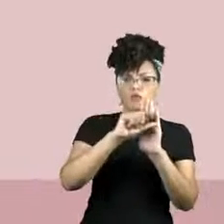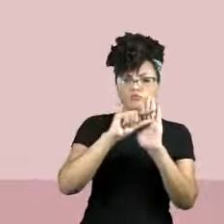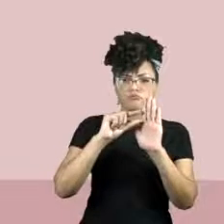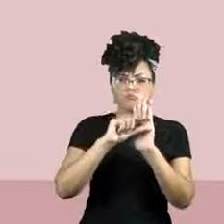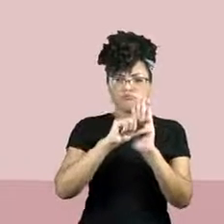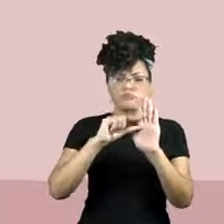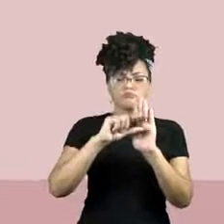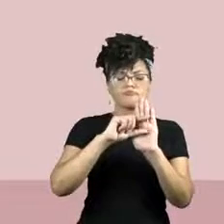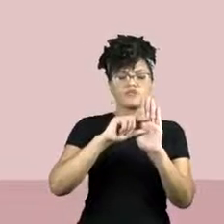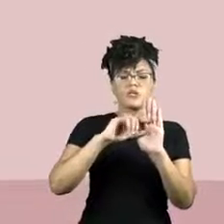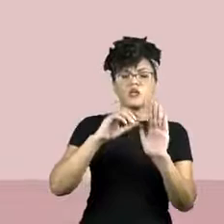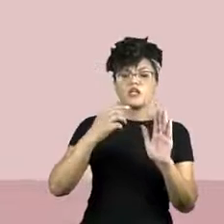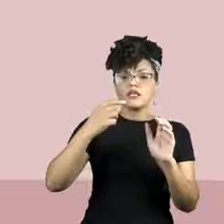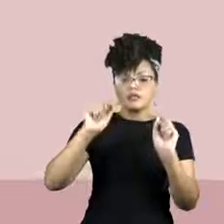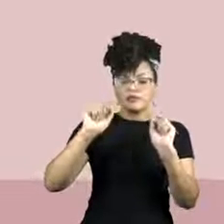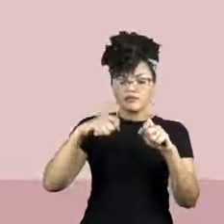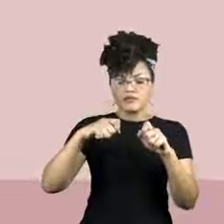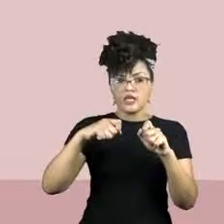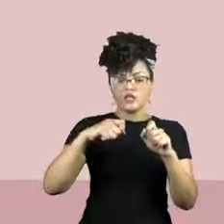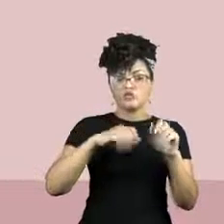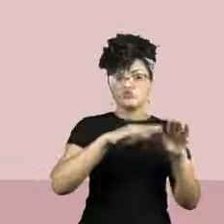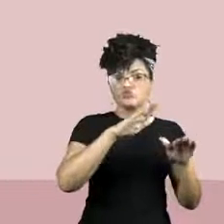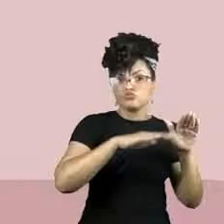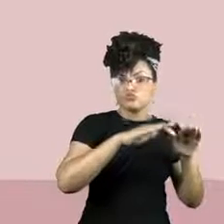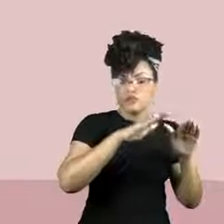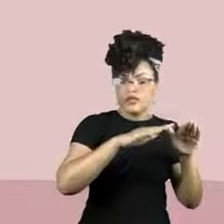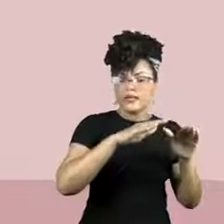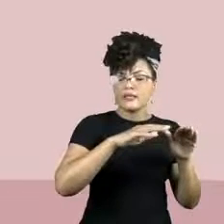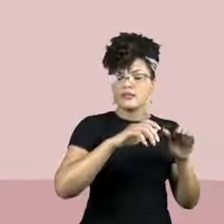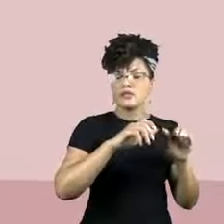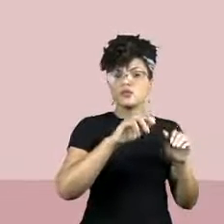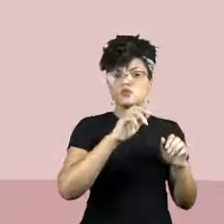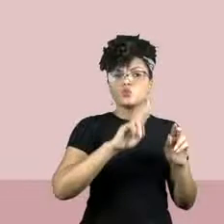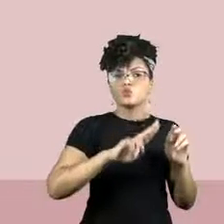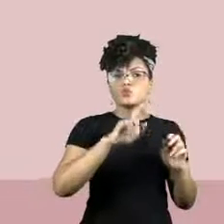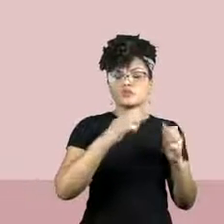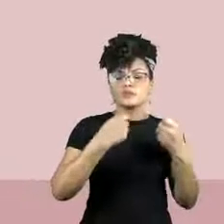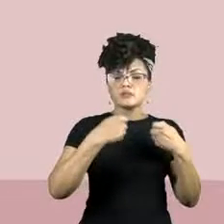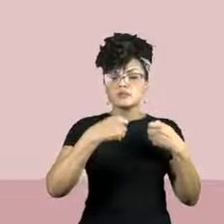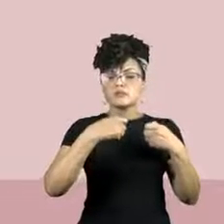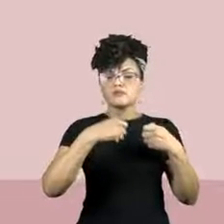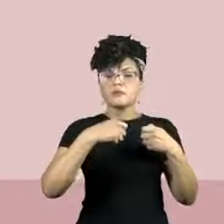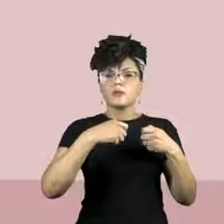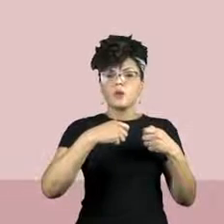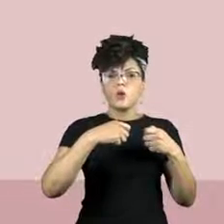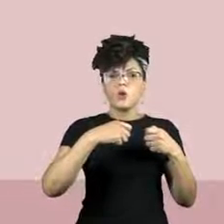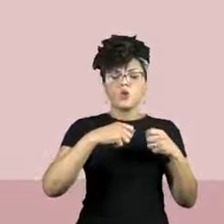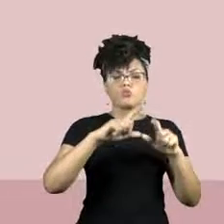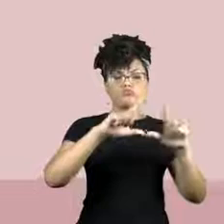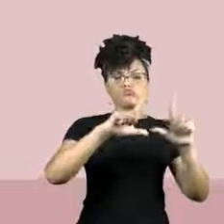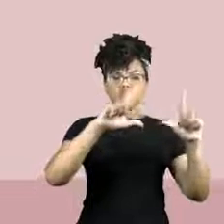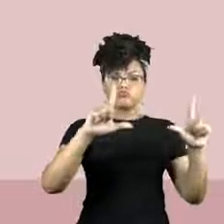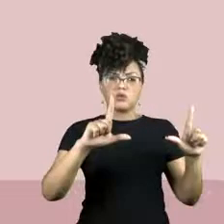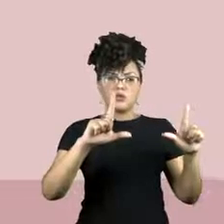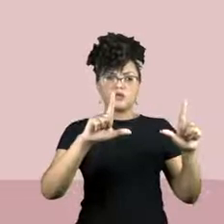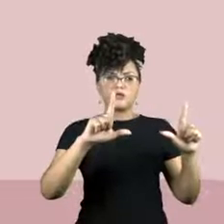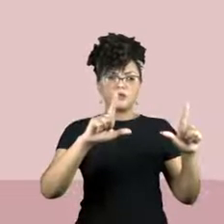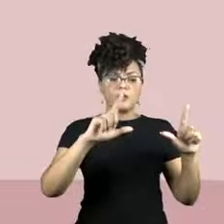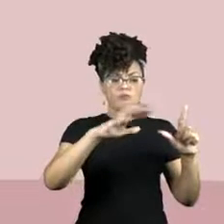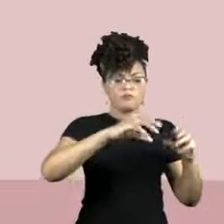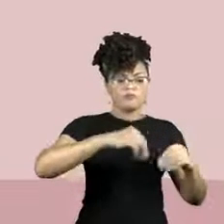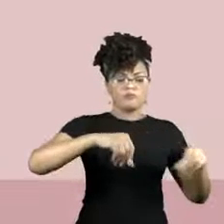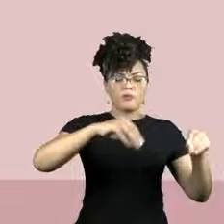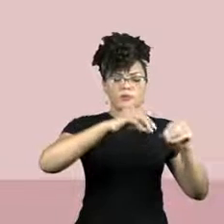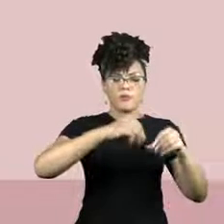variáveis muito importantes que costumeiramente são chamadas como parâmetros de resistência do solo ou parâmetros do solo,